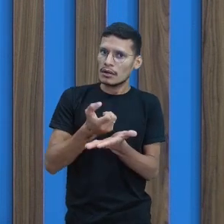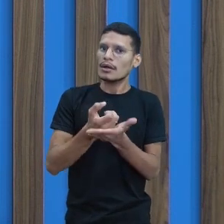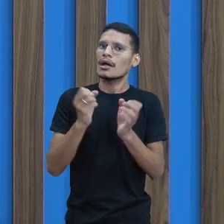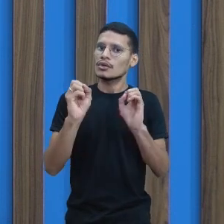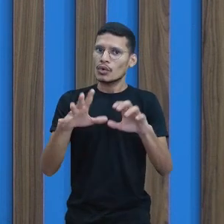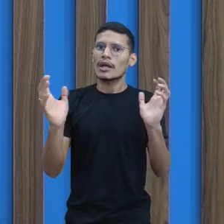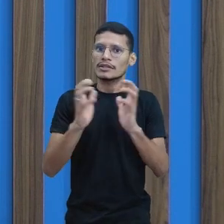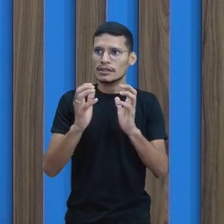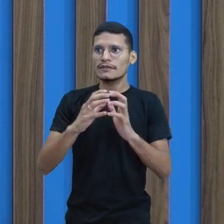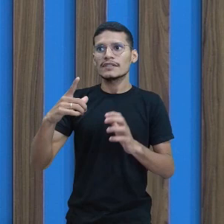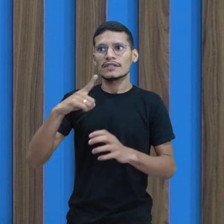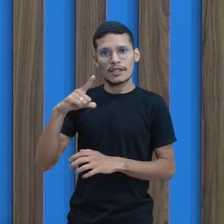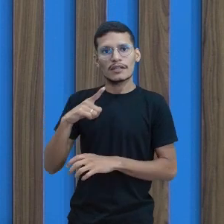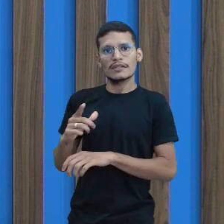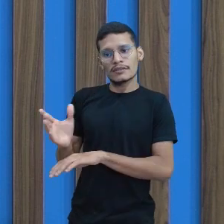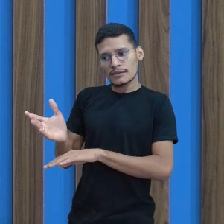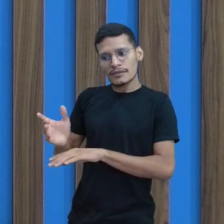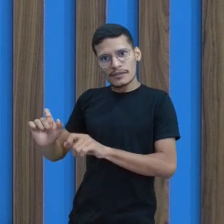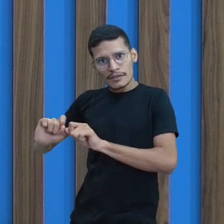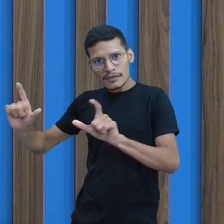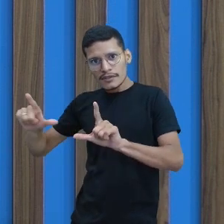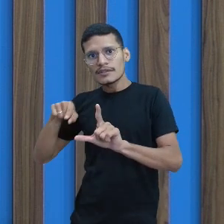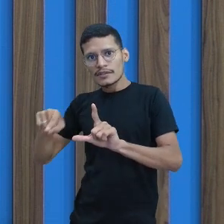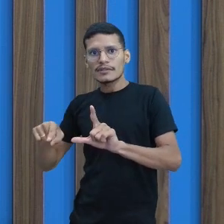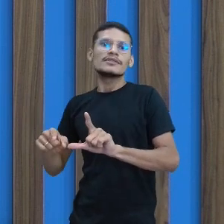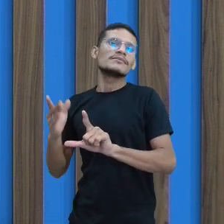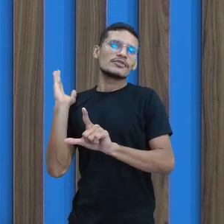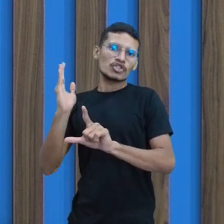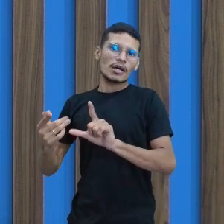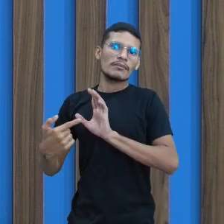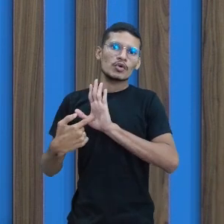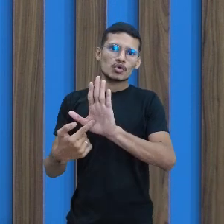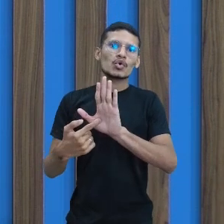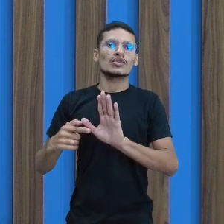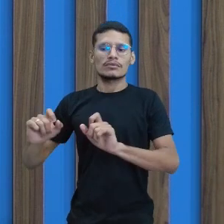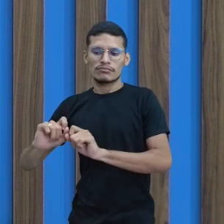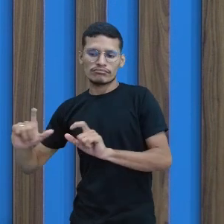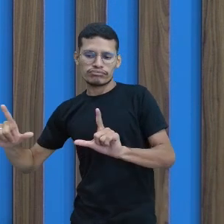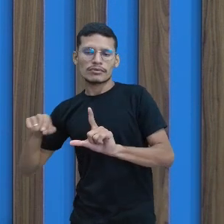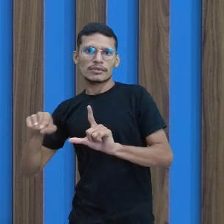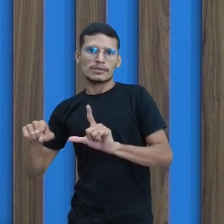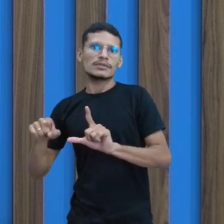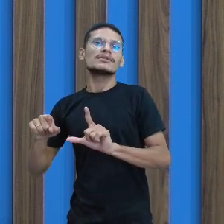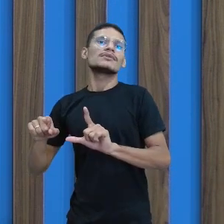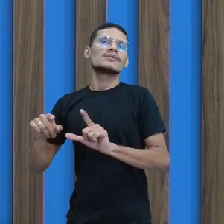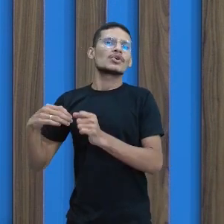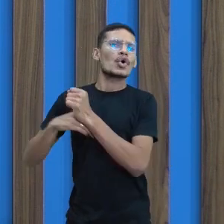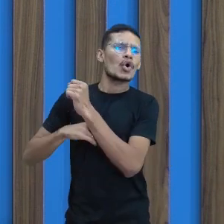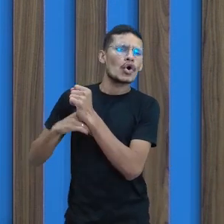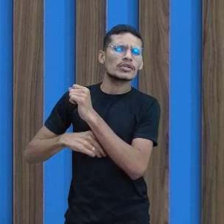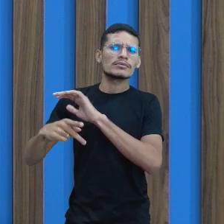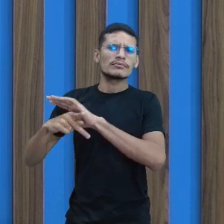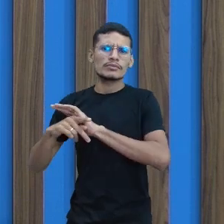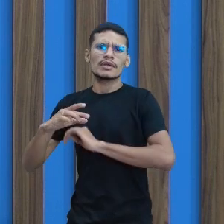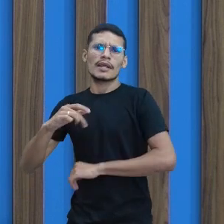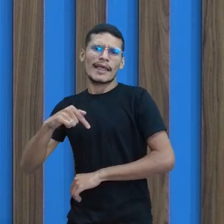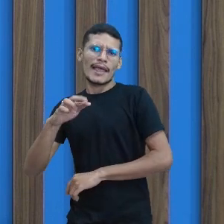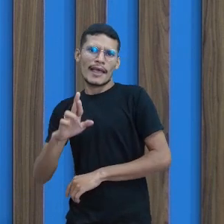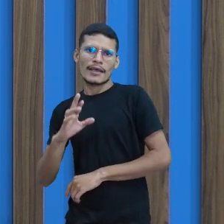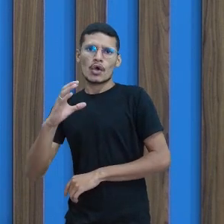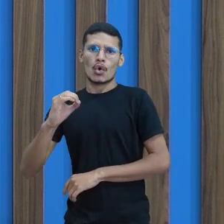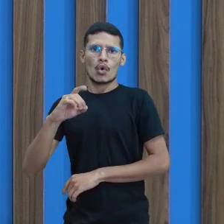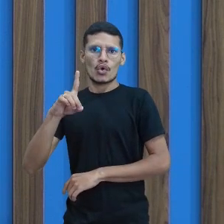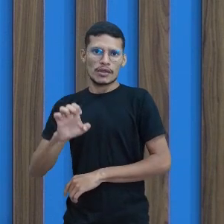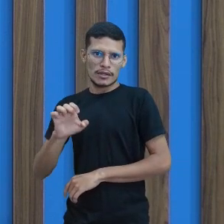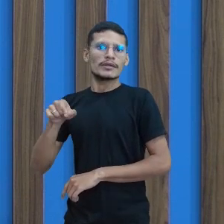aí, ó. Já apareceram os Nosso colega Davidson aí já jogou o QR Code aí na tela,